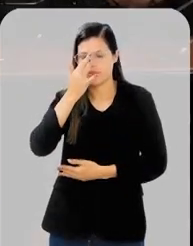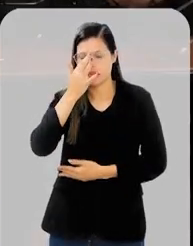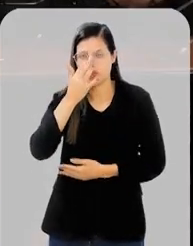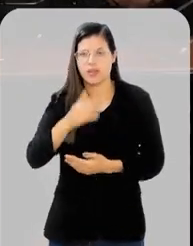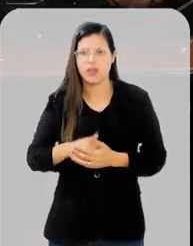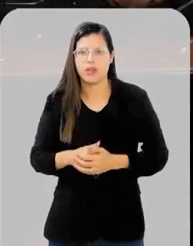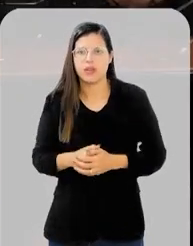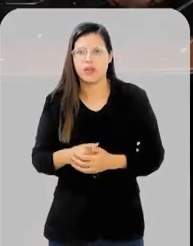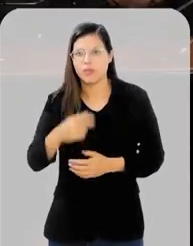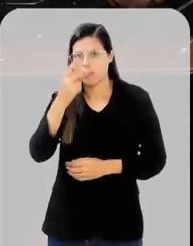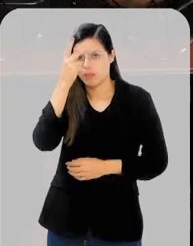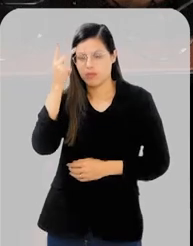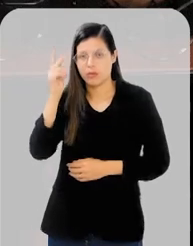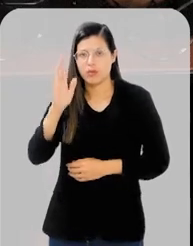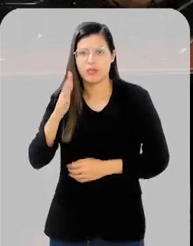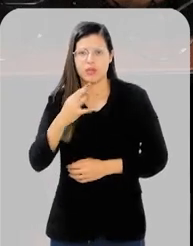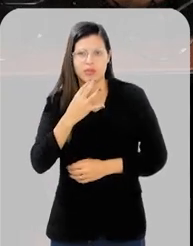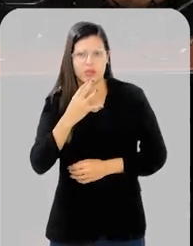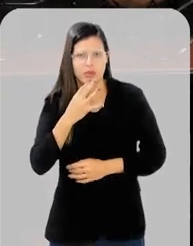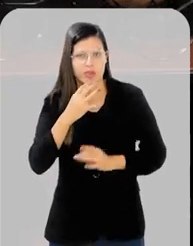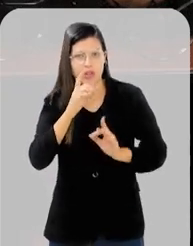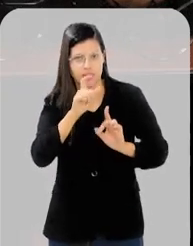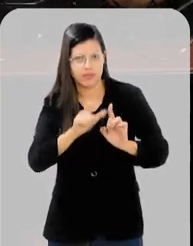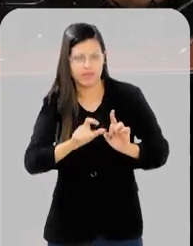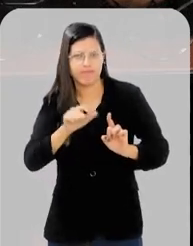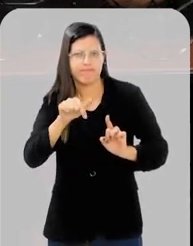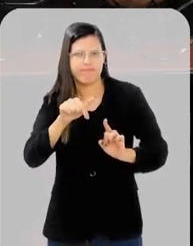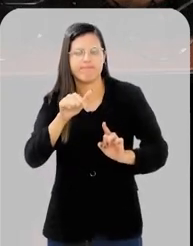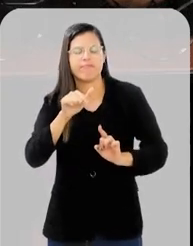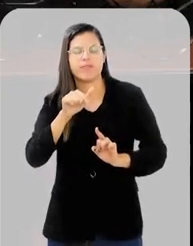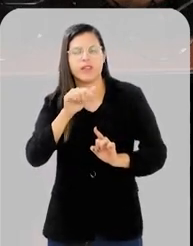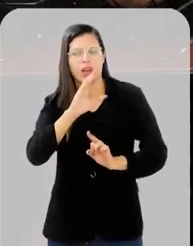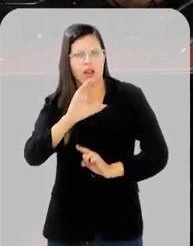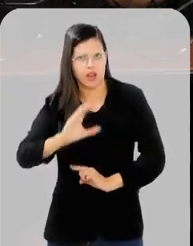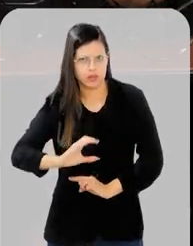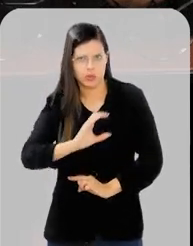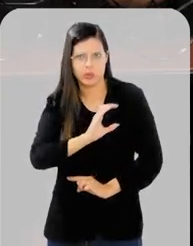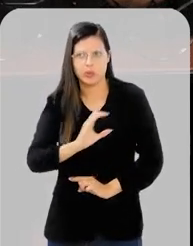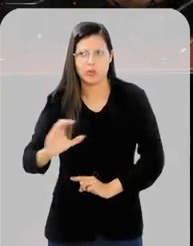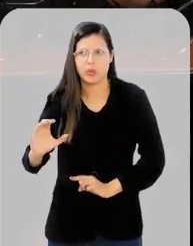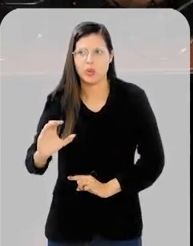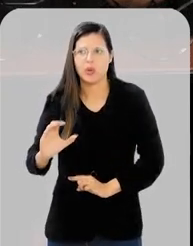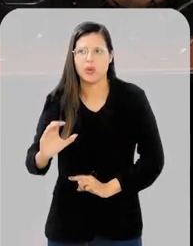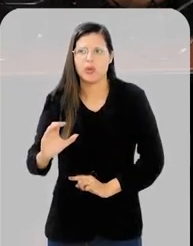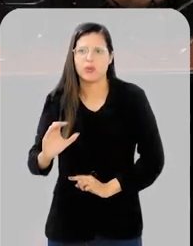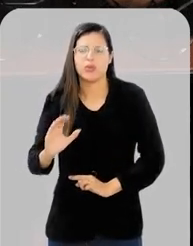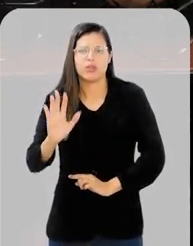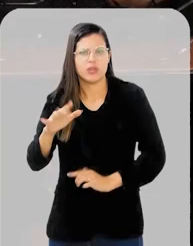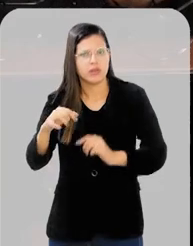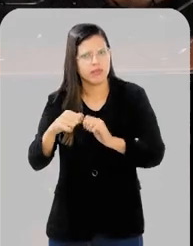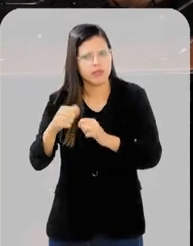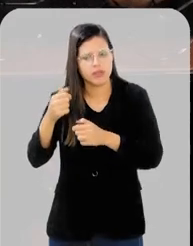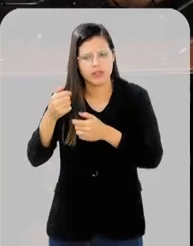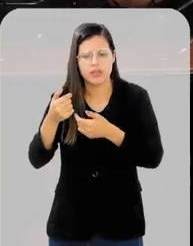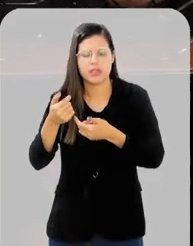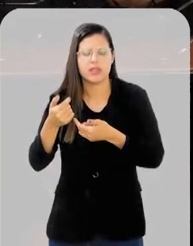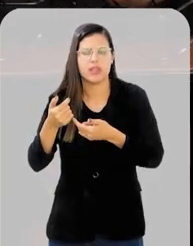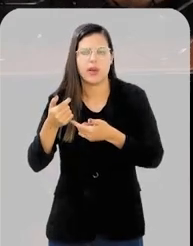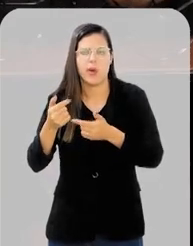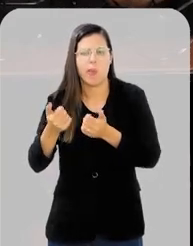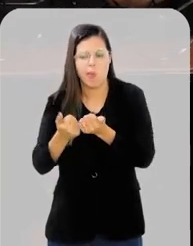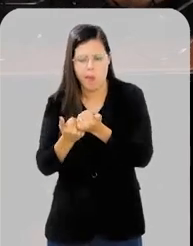para quem já conhece você você é católico como você disse então você já fazia um trabalho